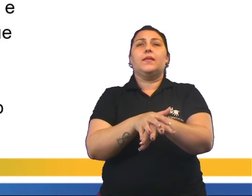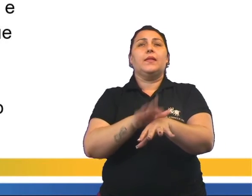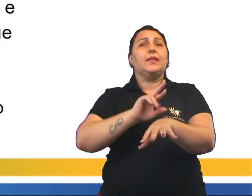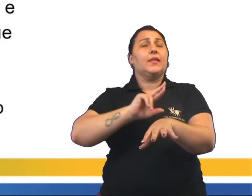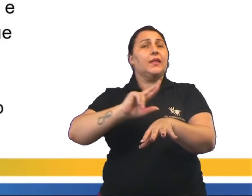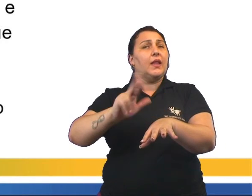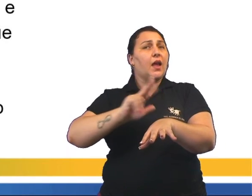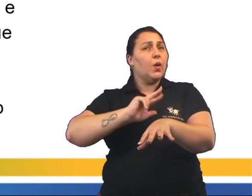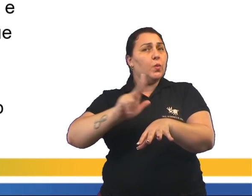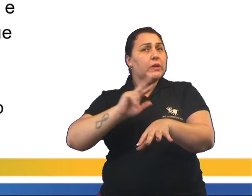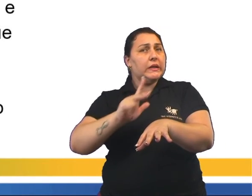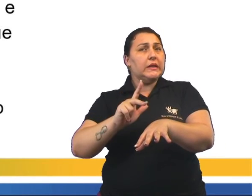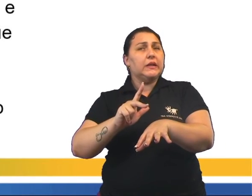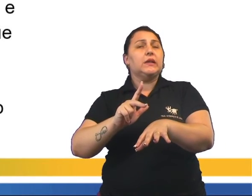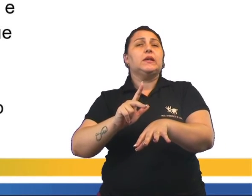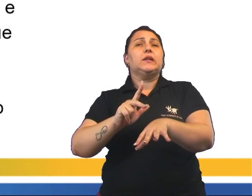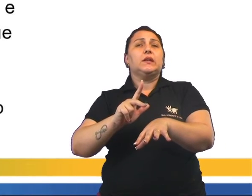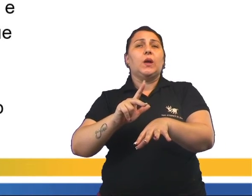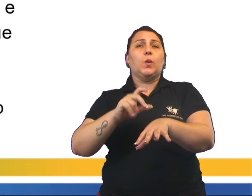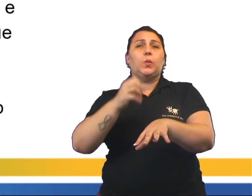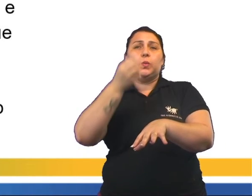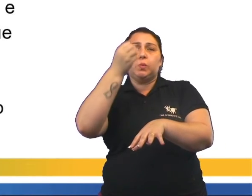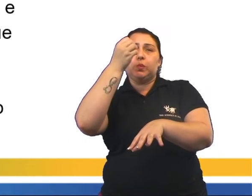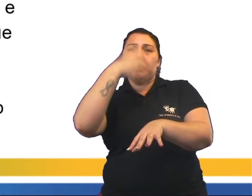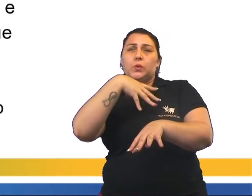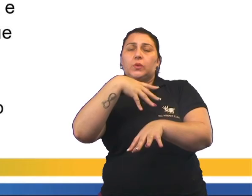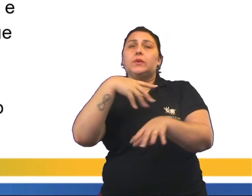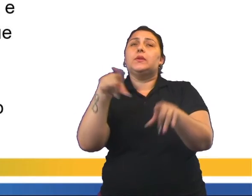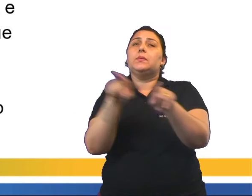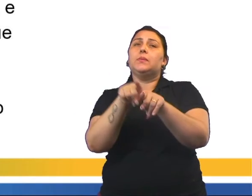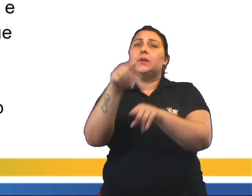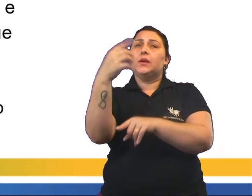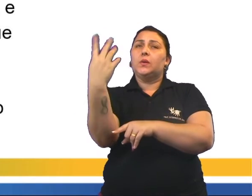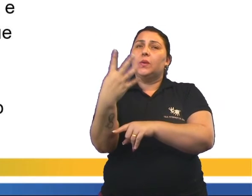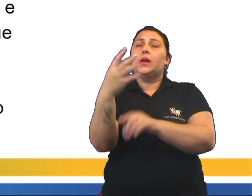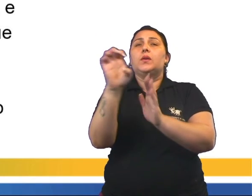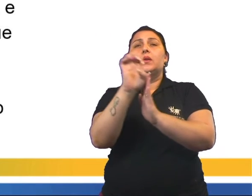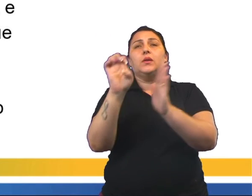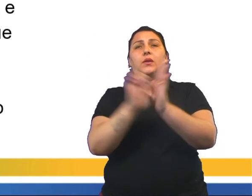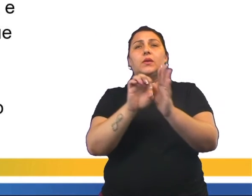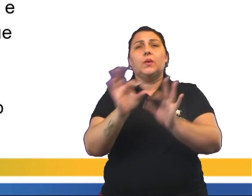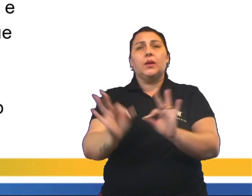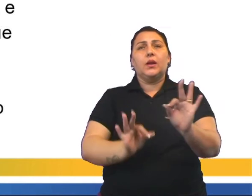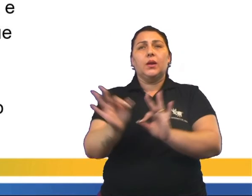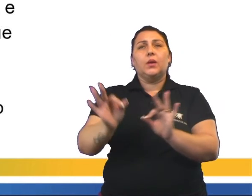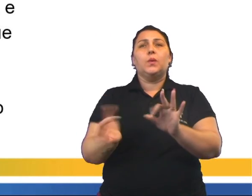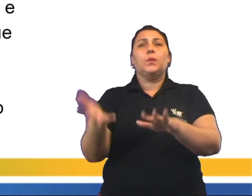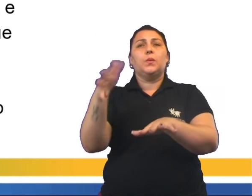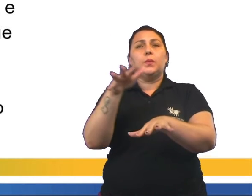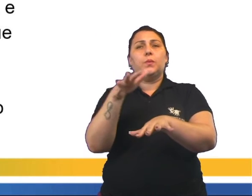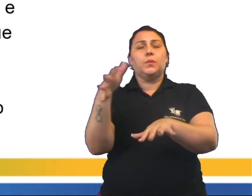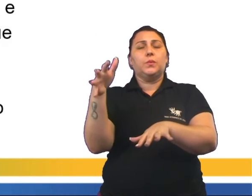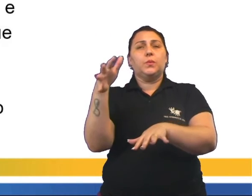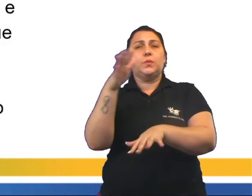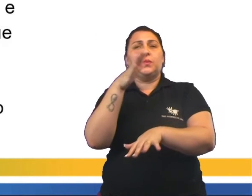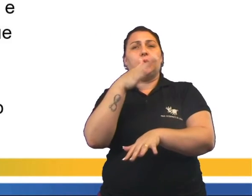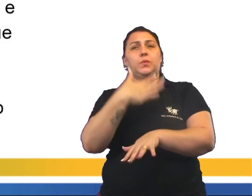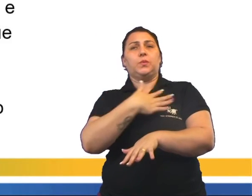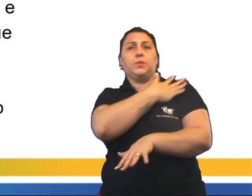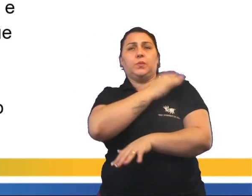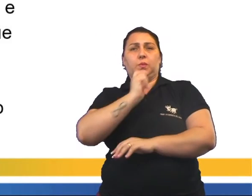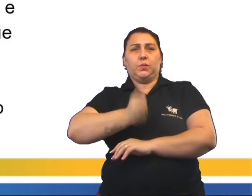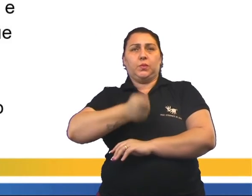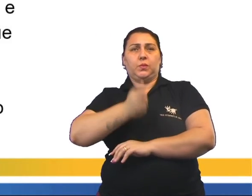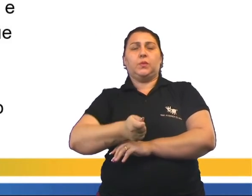são rebeldes, como diz lá. E a 4ª também era verdadeira. O Estatuto da Terra foi elaborado durante o regime militar. Então, a